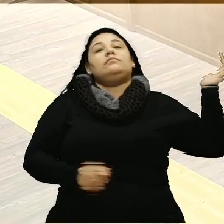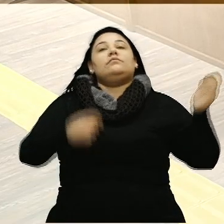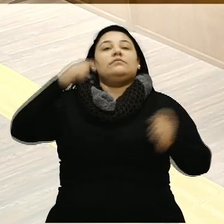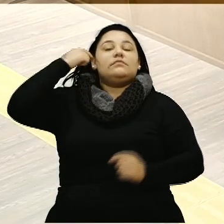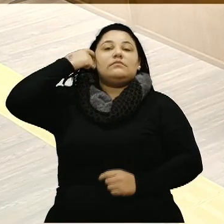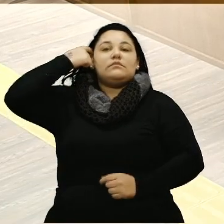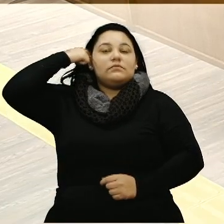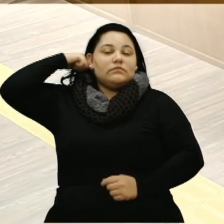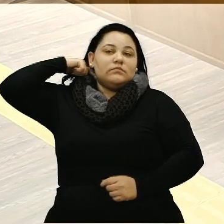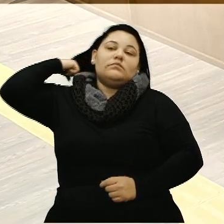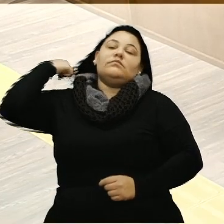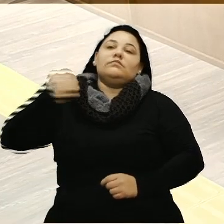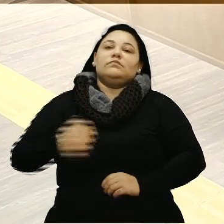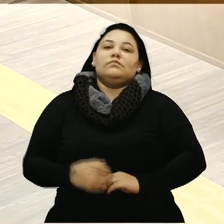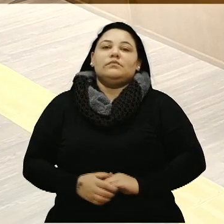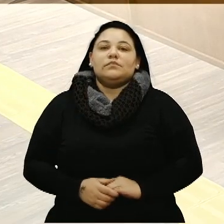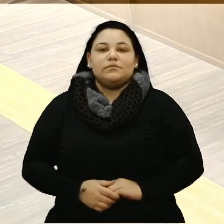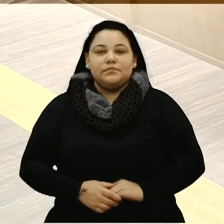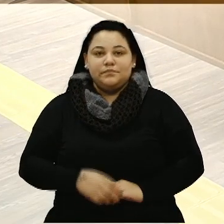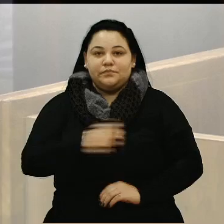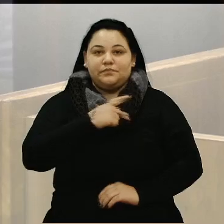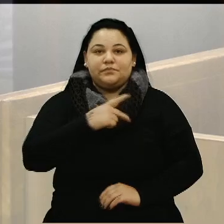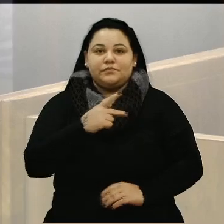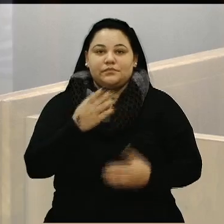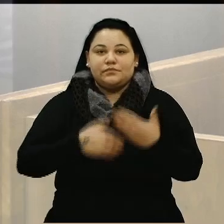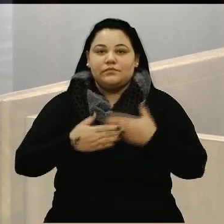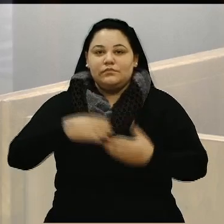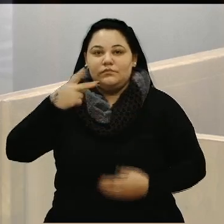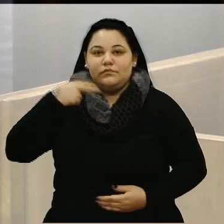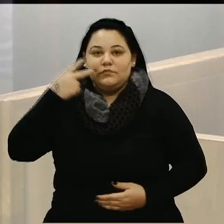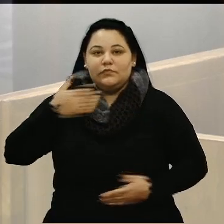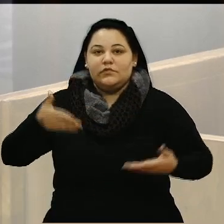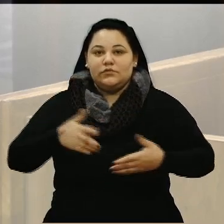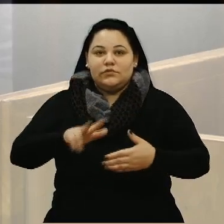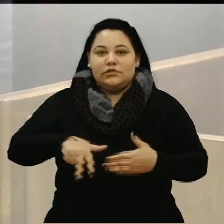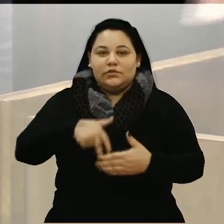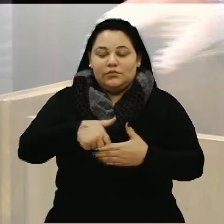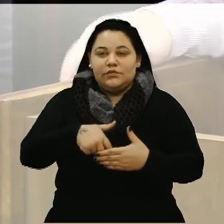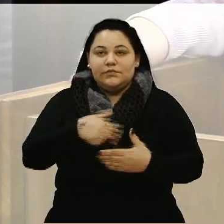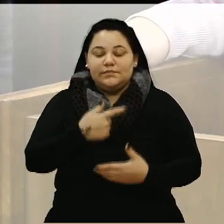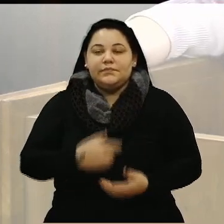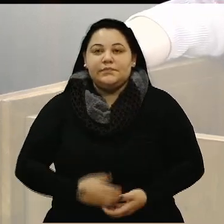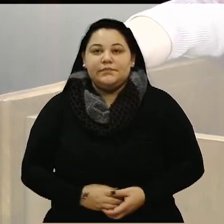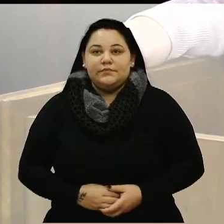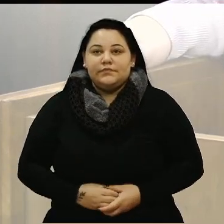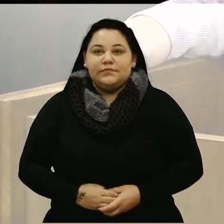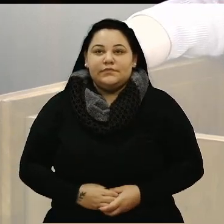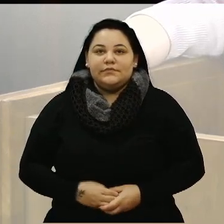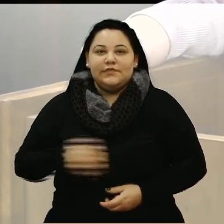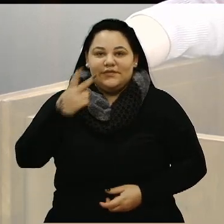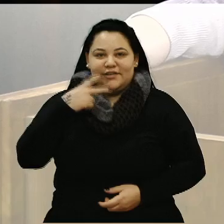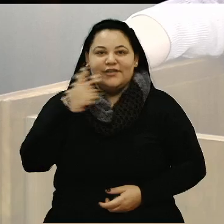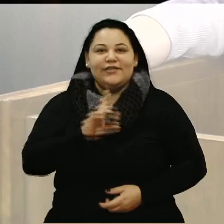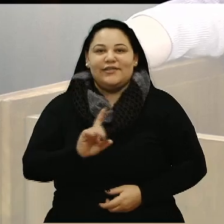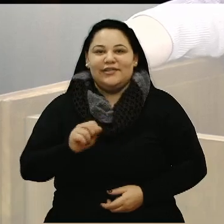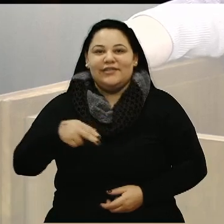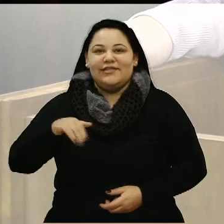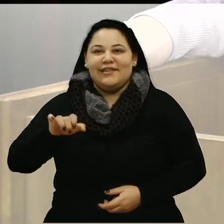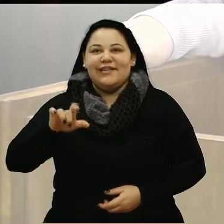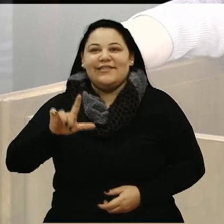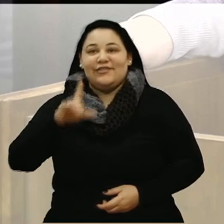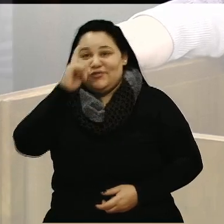Bom dia, senhor presidente, senhoras e senhores vereadores. Subindo essa tribuna, vereador Daniel, é difícil depois de um vídeo